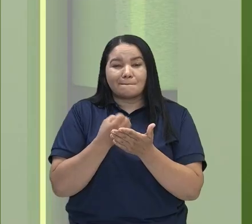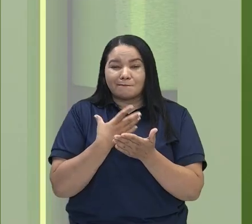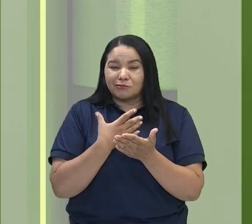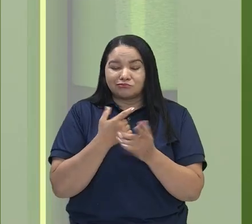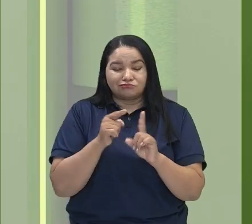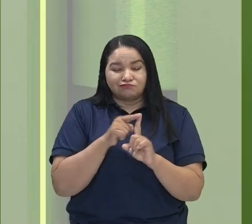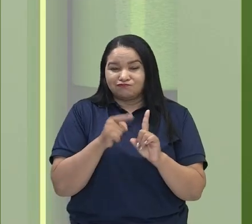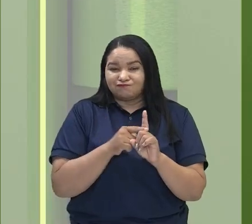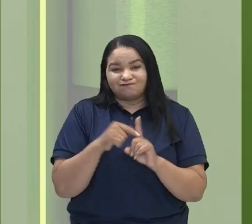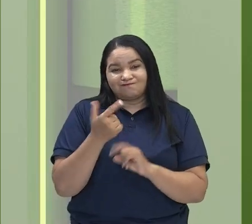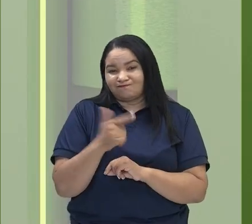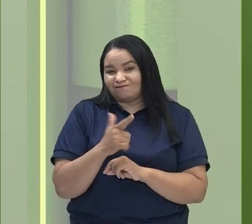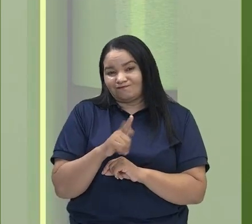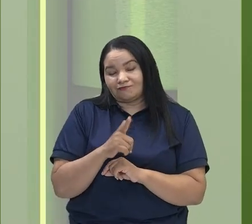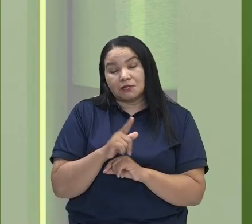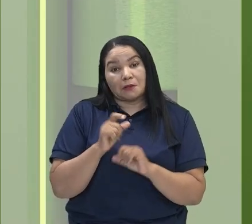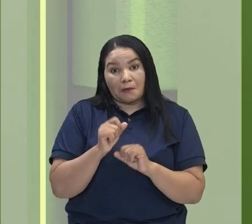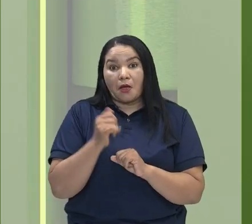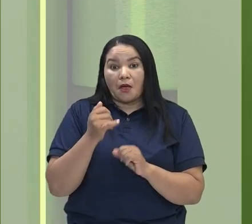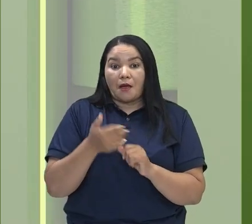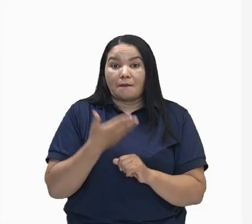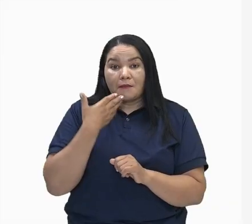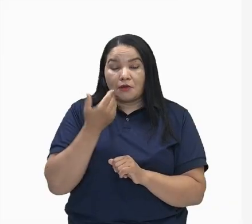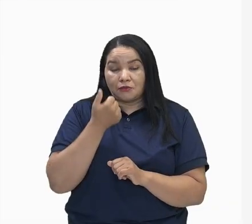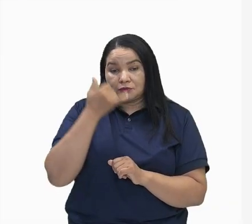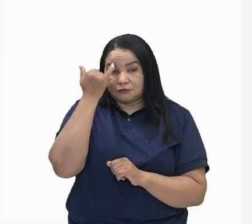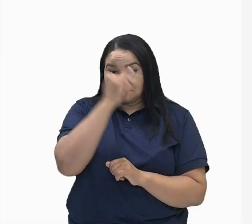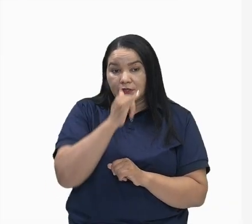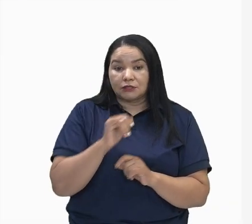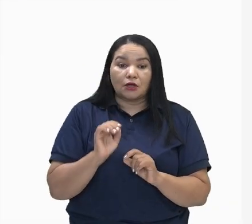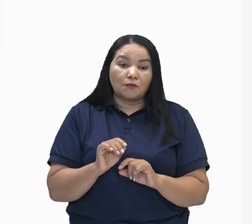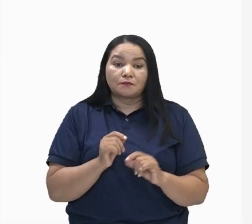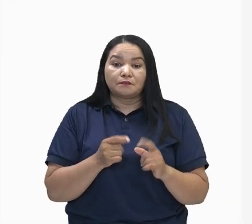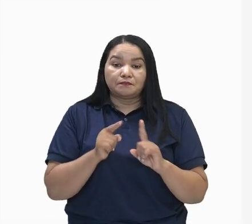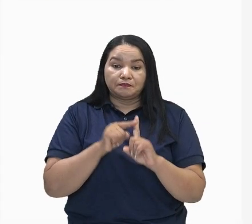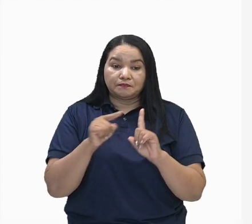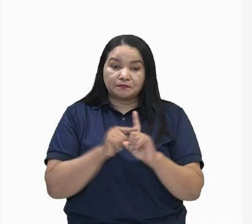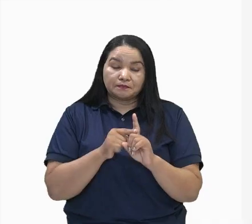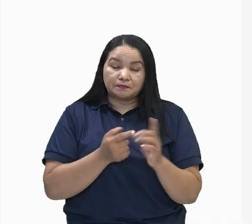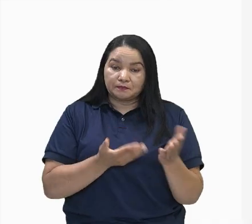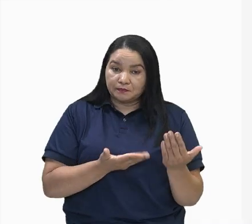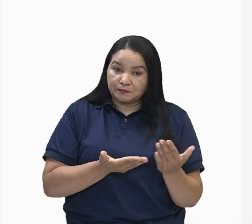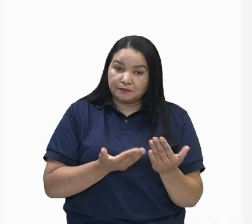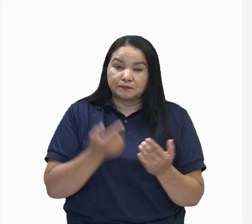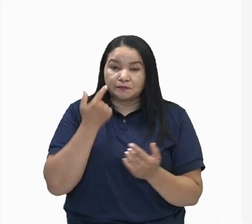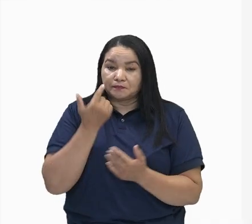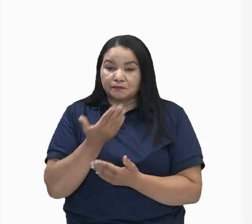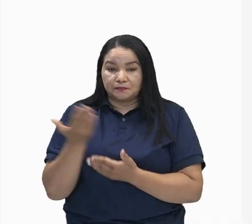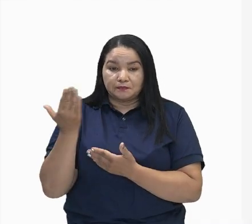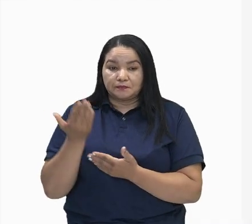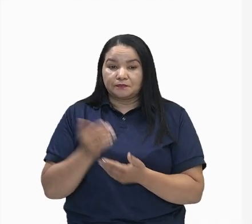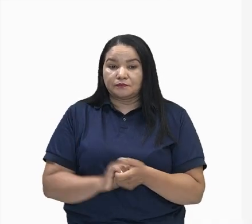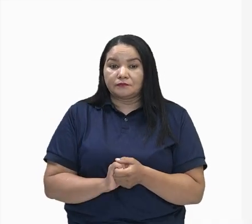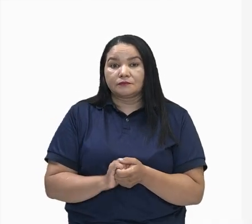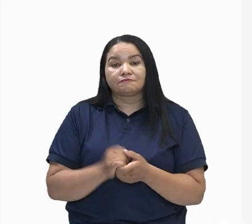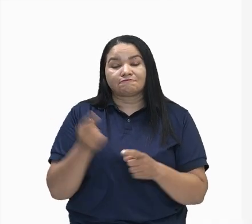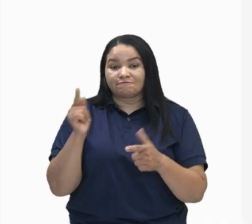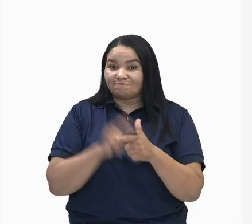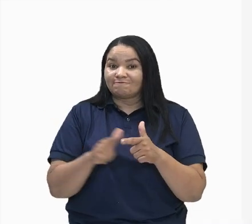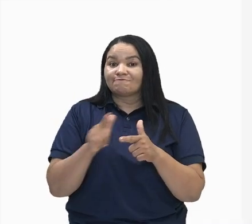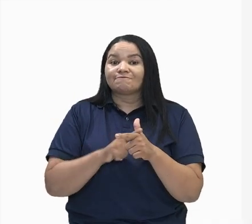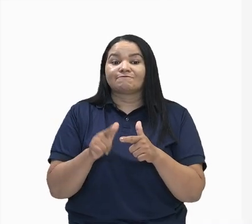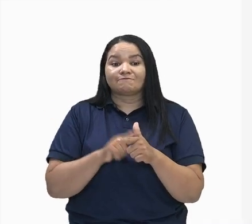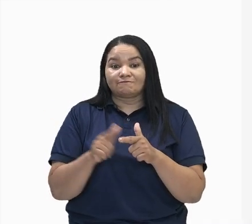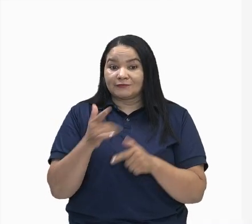ideal, né? E é por isso que a gente vai falar, então, da gravidez na adolescência. A gravidez na adolescência é um grave problema de